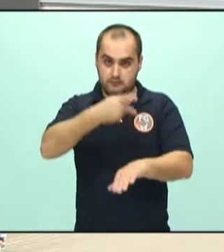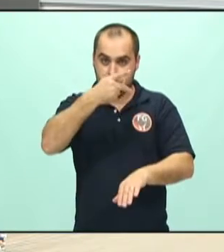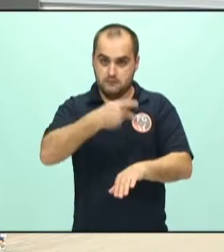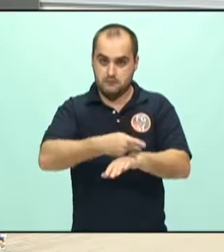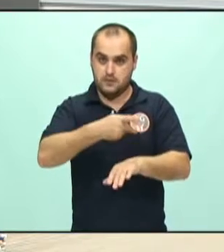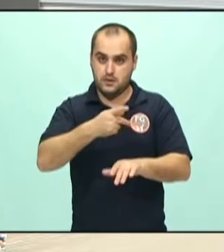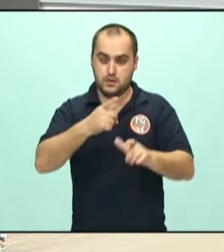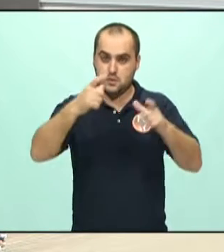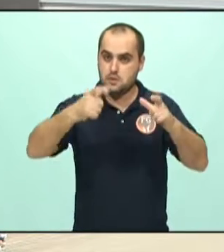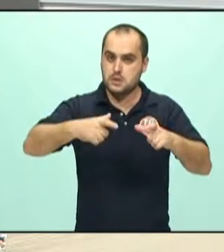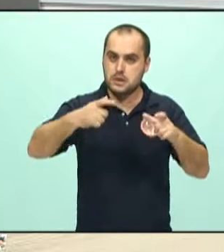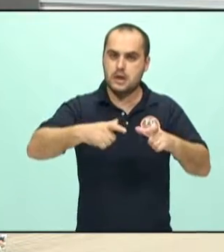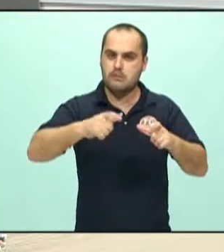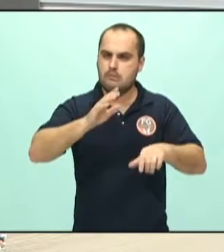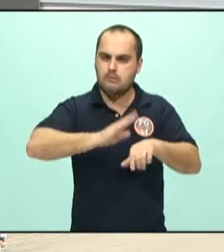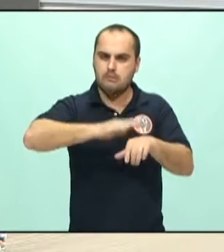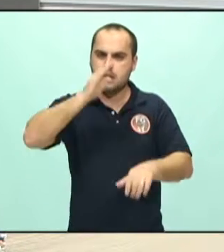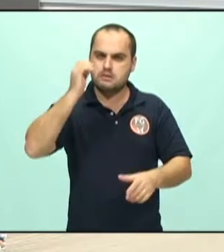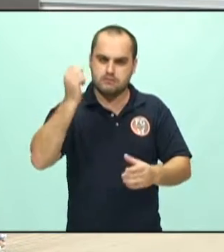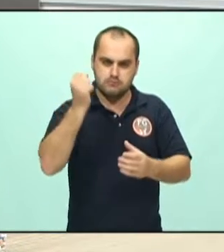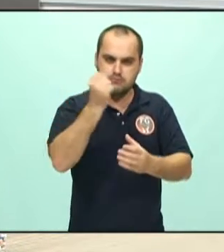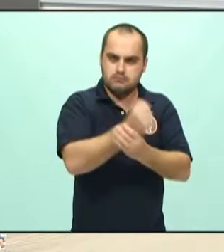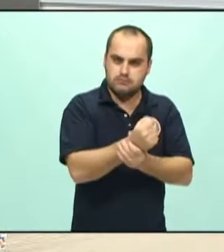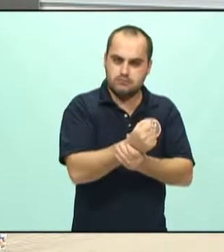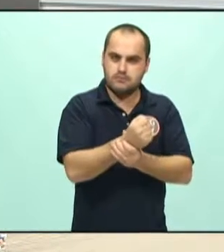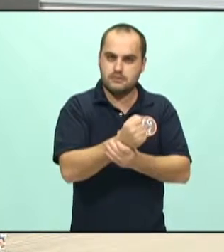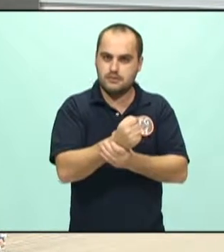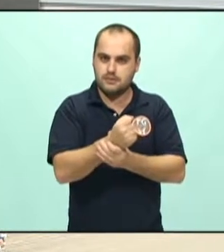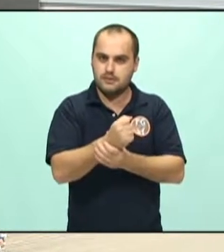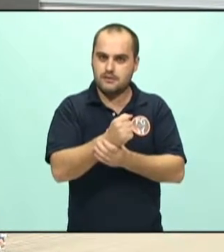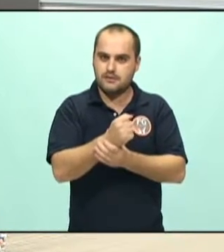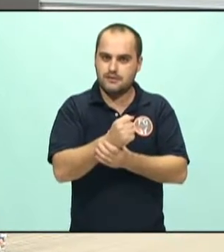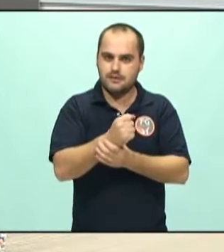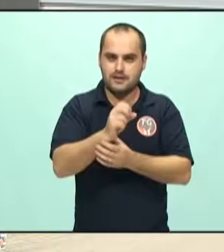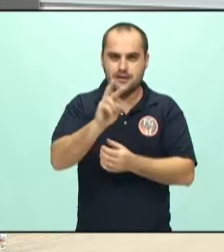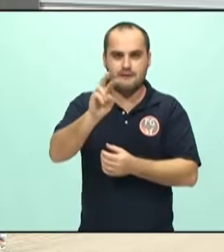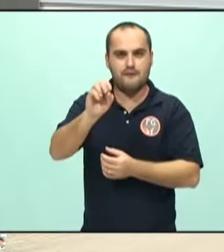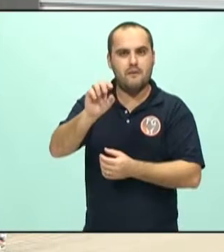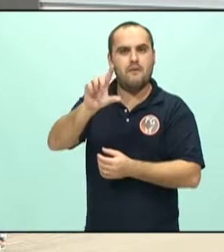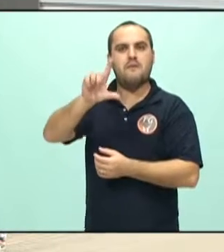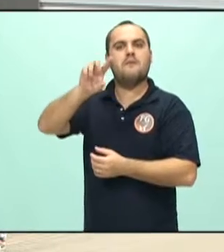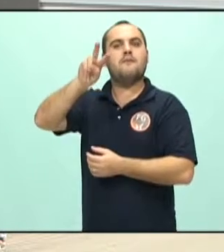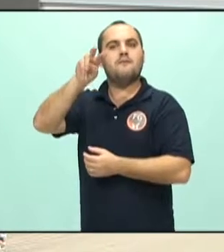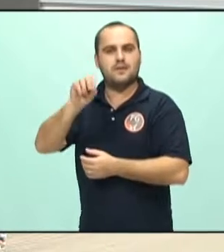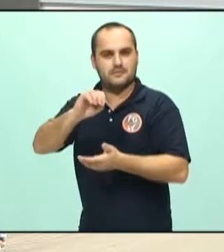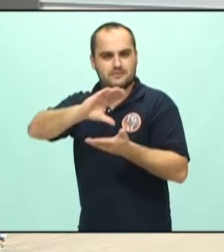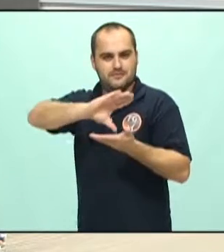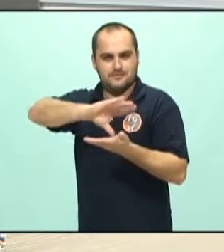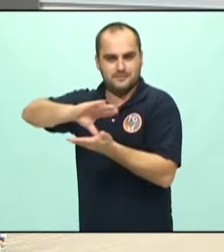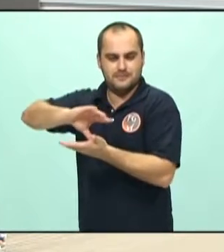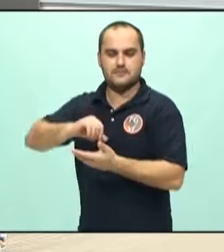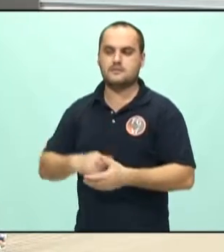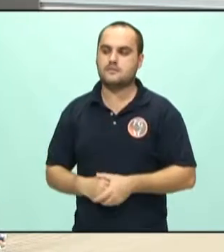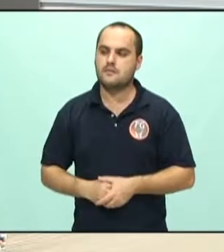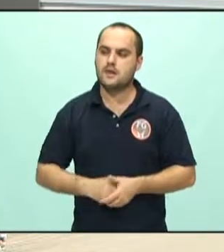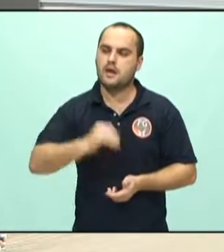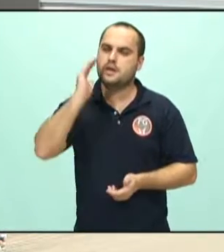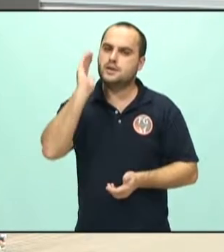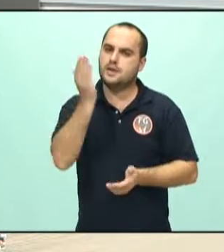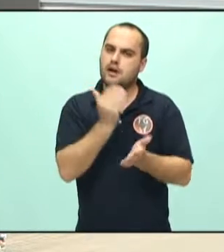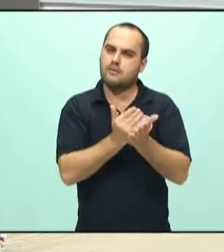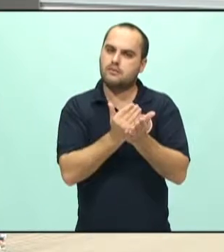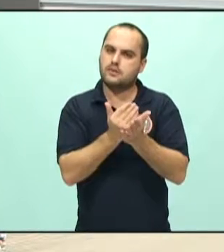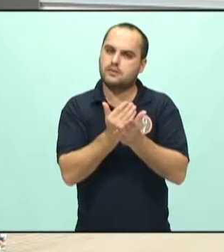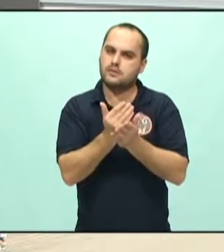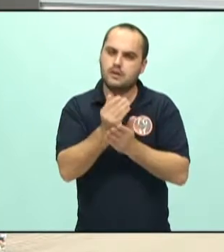sustentável da volvo ocean race em 2012 já iniciou se este processo de trazer a